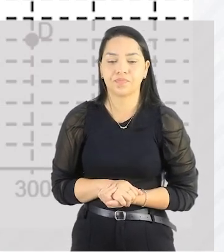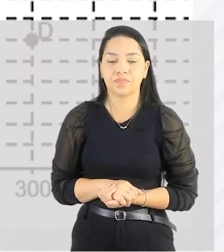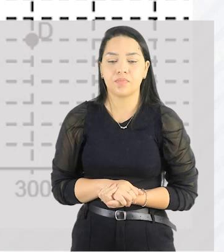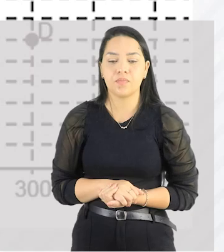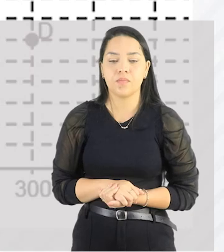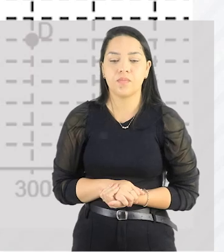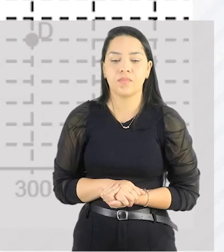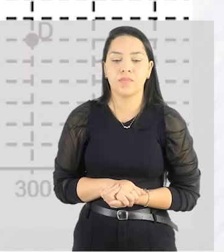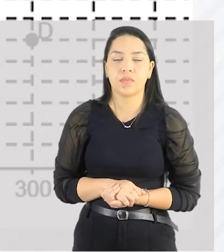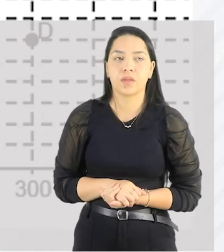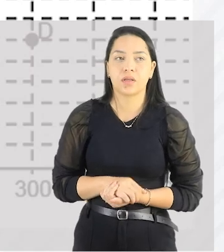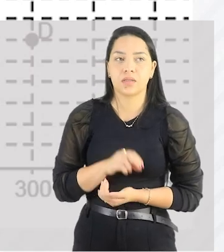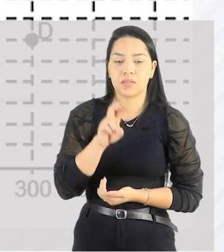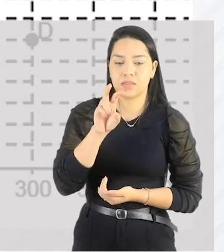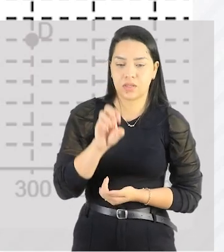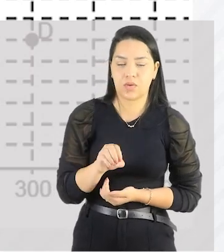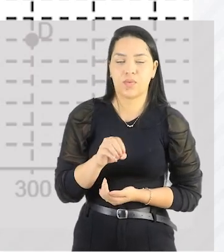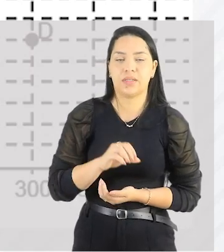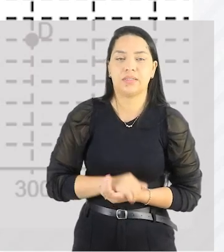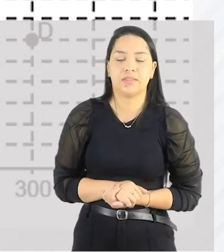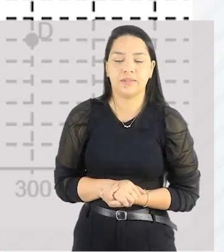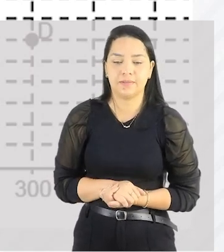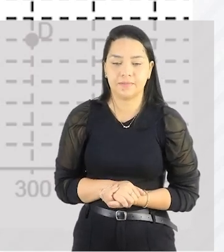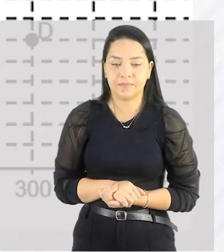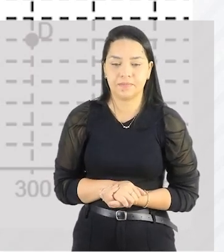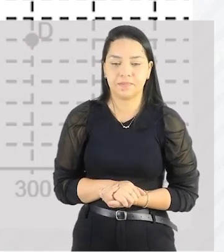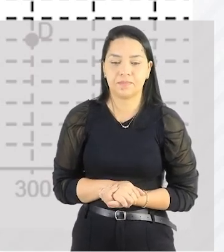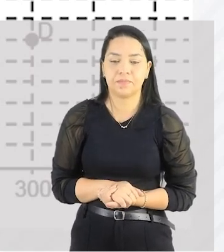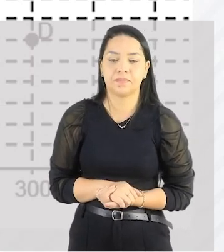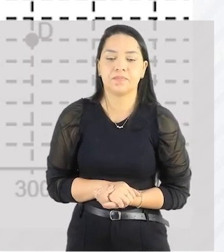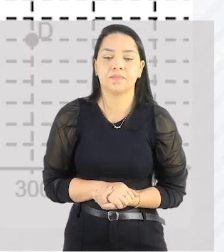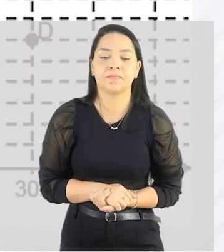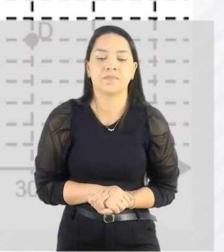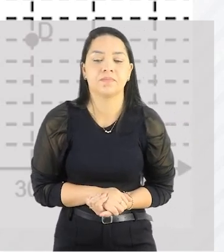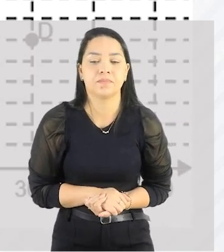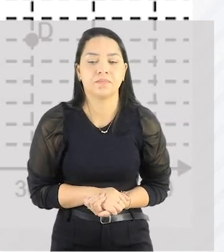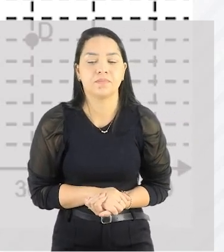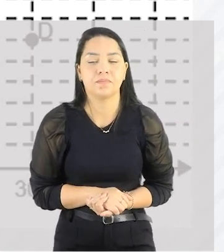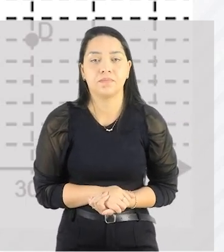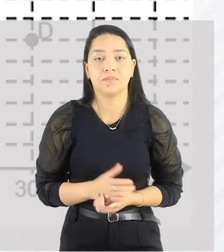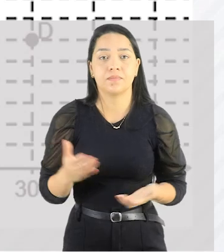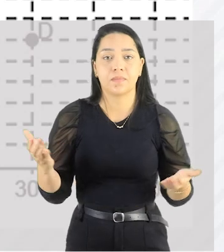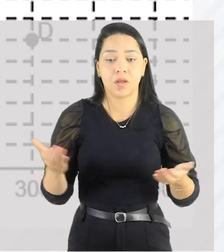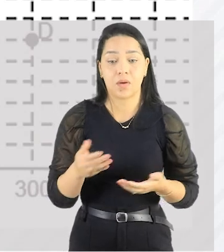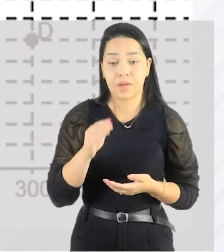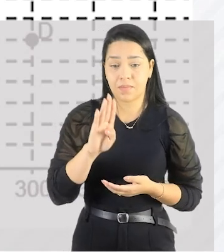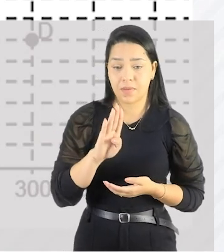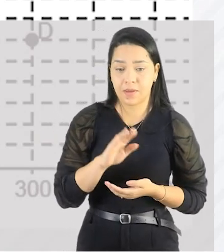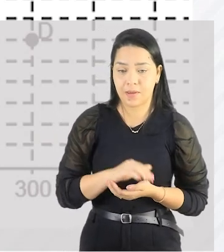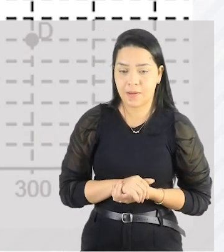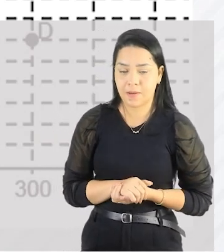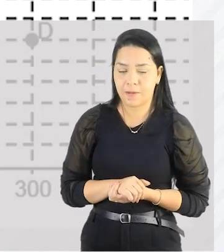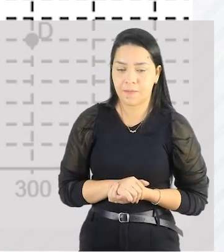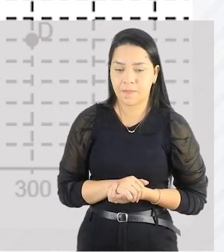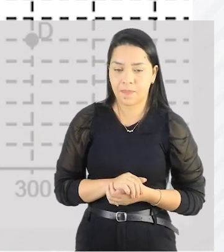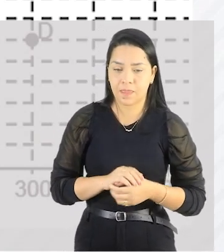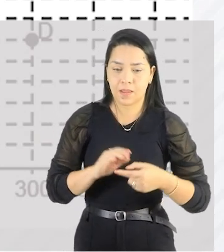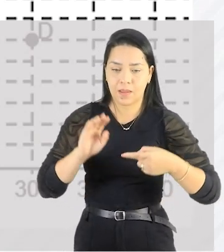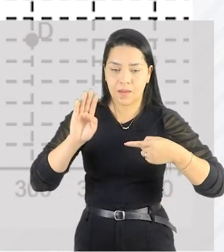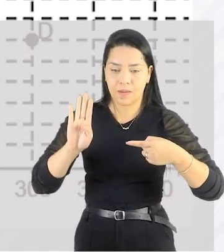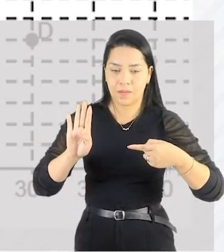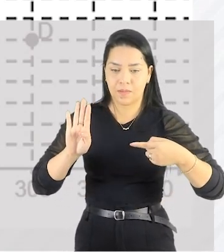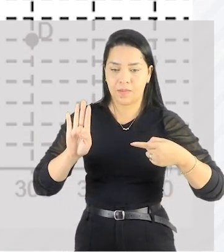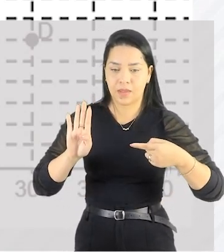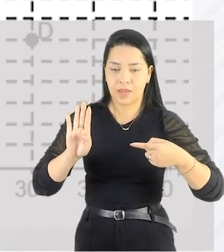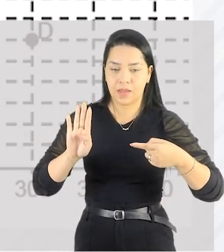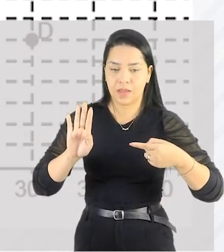E no eixo X, vale quanto? 50. Tranquilo? Vamos agora para o B. No B, com